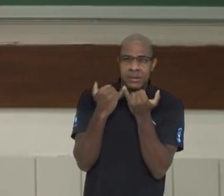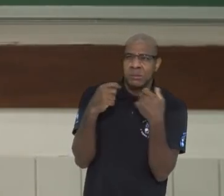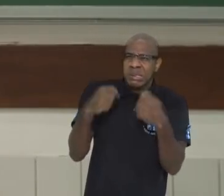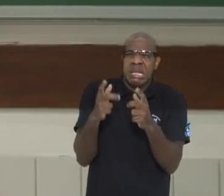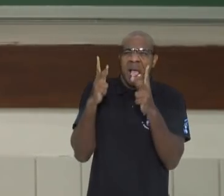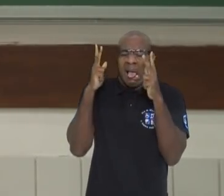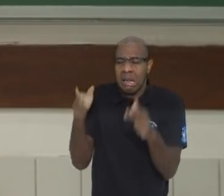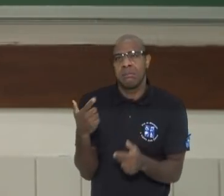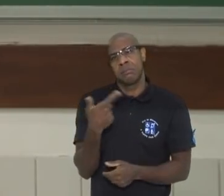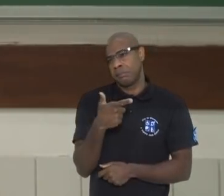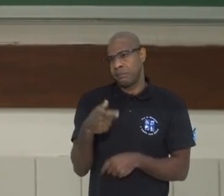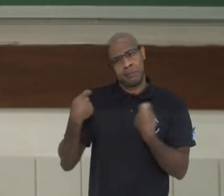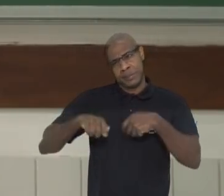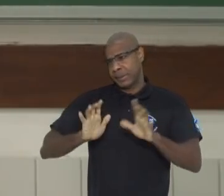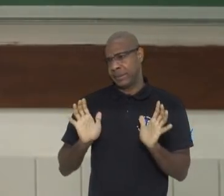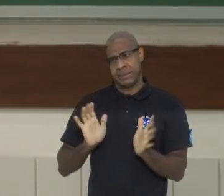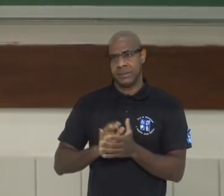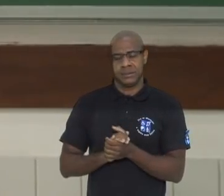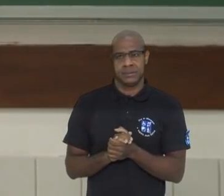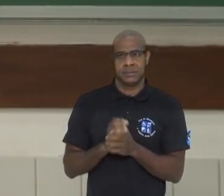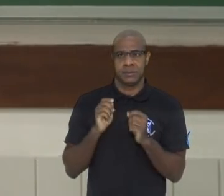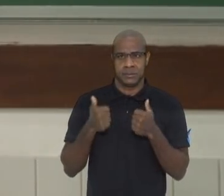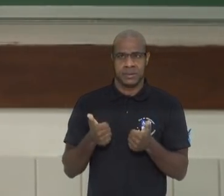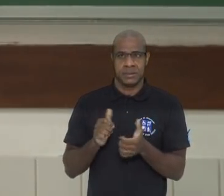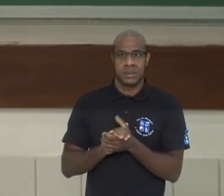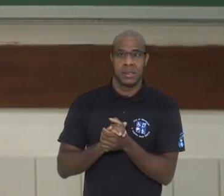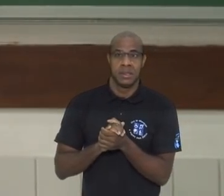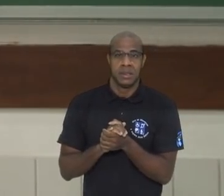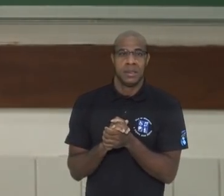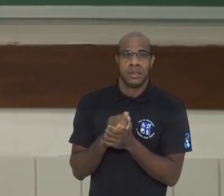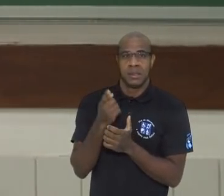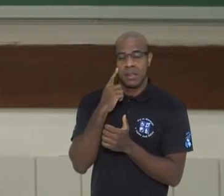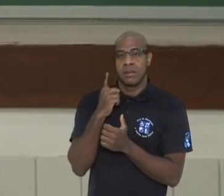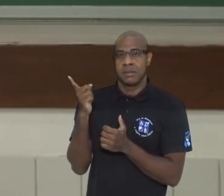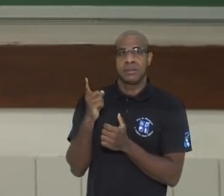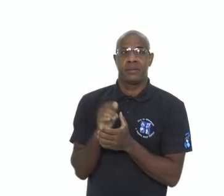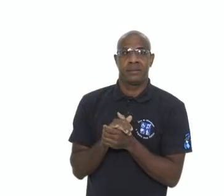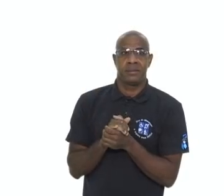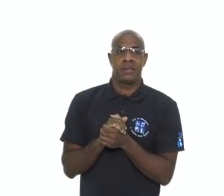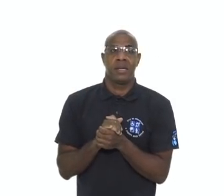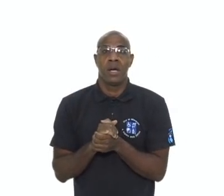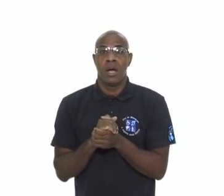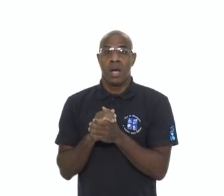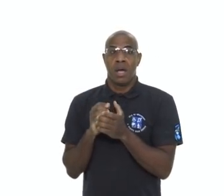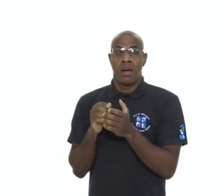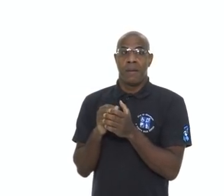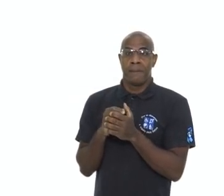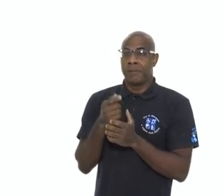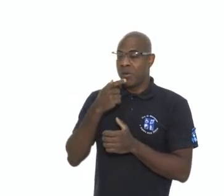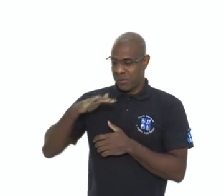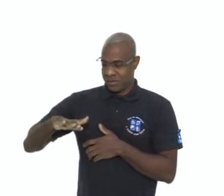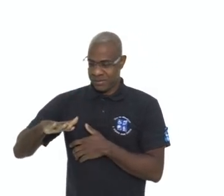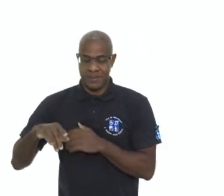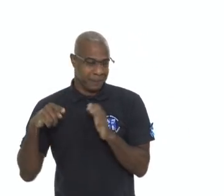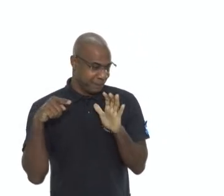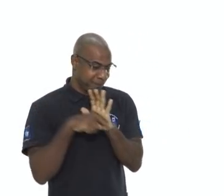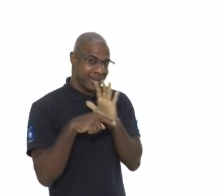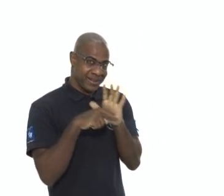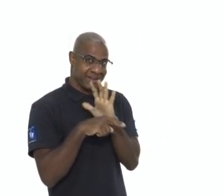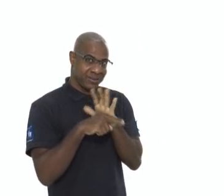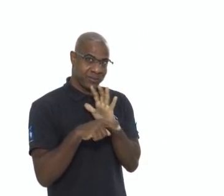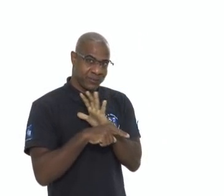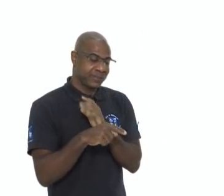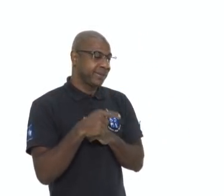igualzinho aqui a resposta da professora, tudo bem? Então, vamos lá. O Pequeno Príncipe pergunta 3 vezes à raposa o que